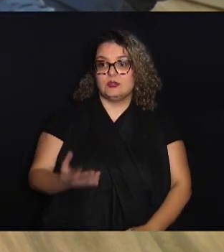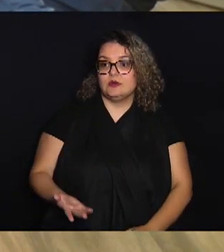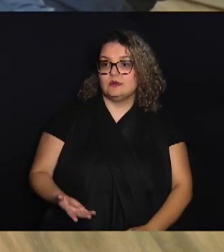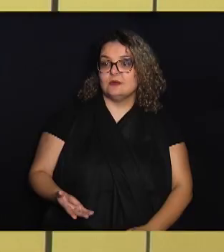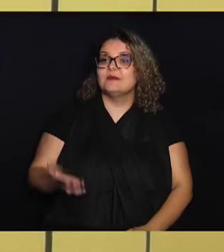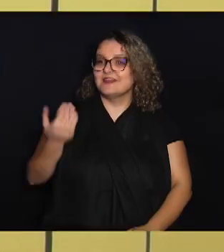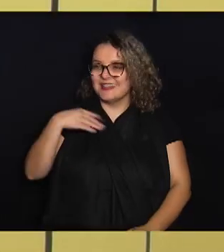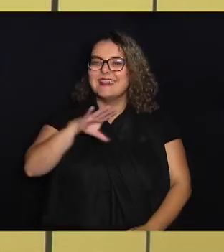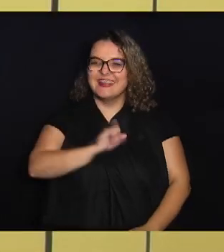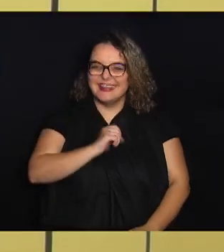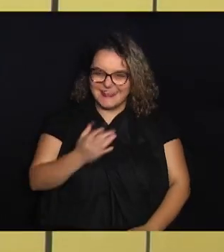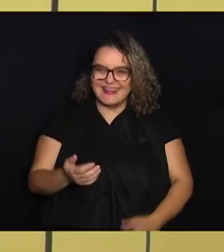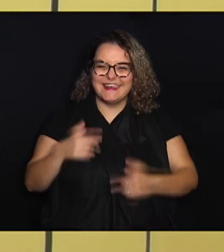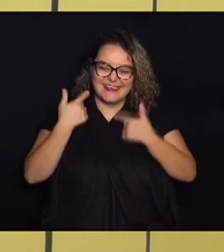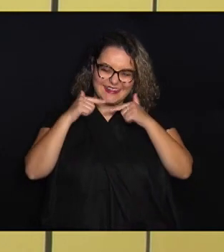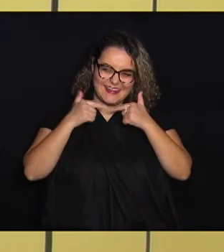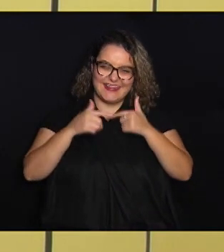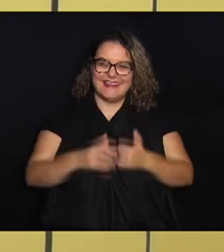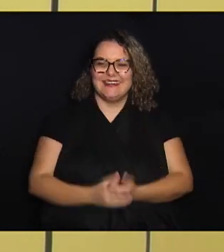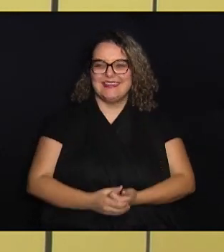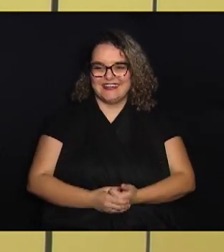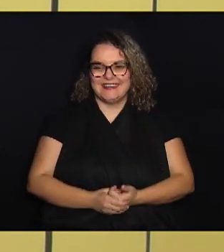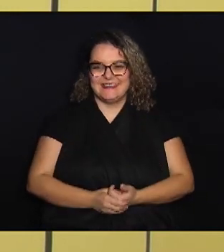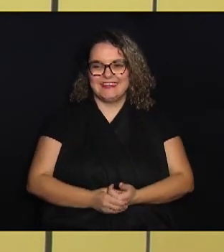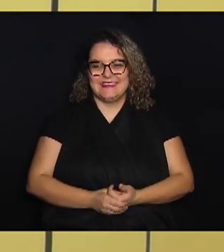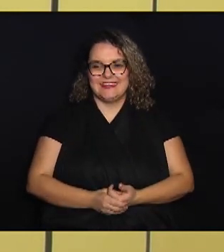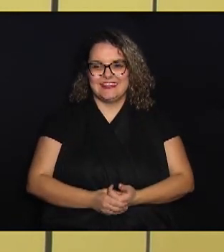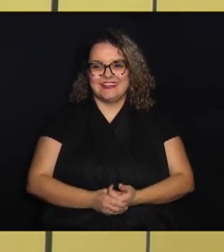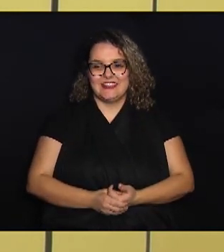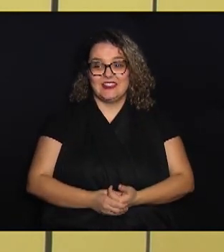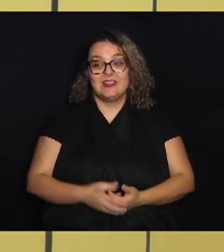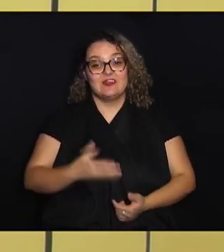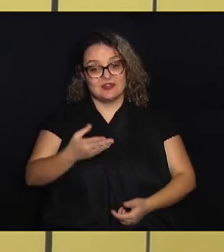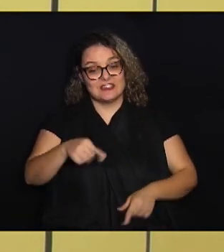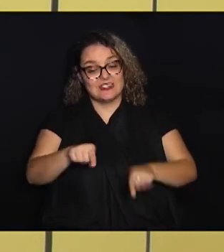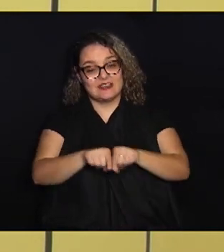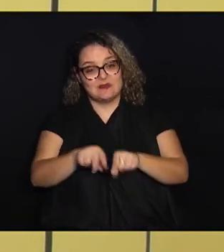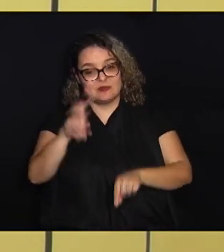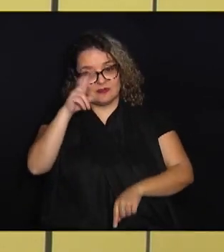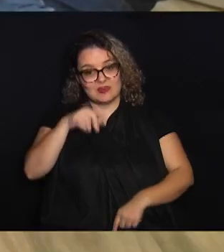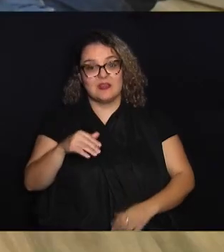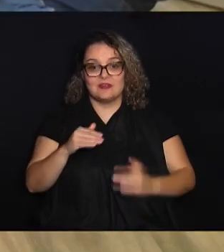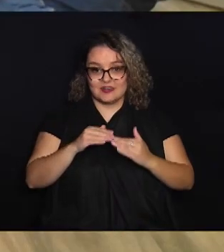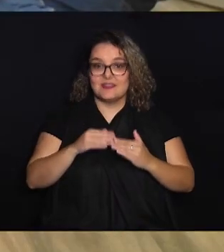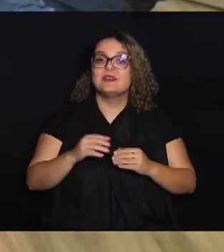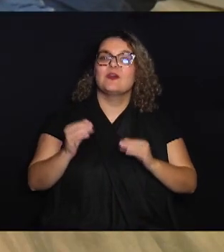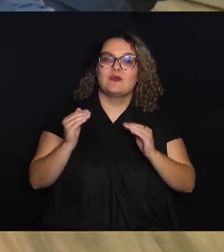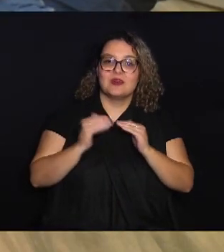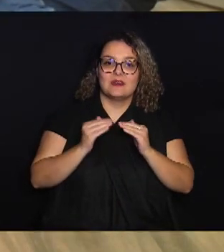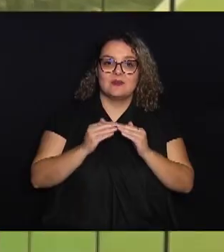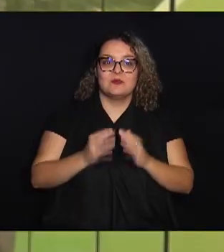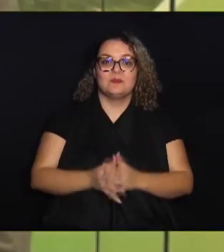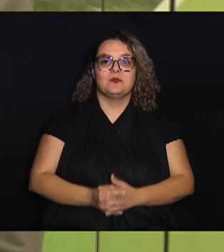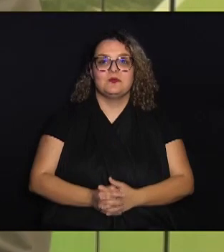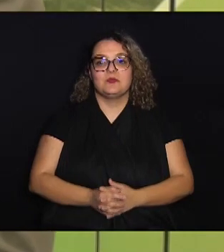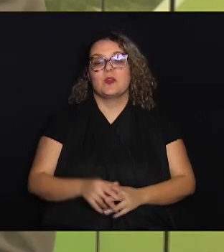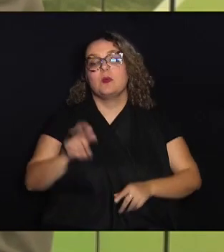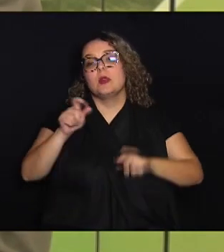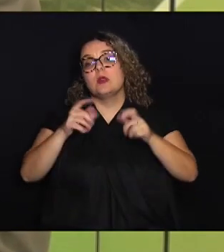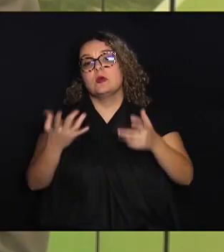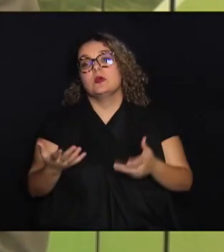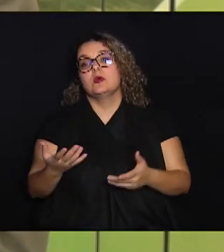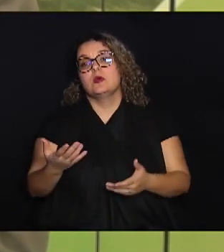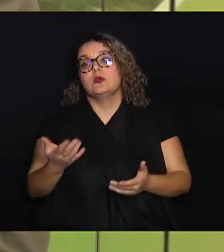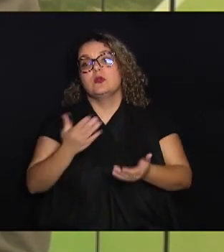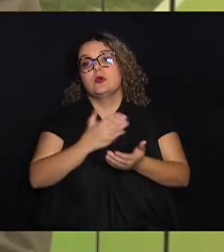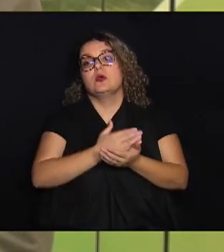Eu gosto. E você também com mais histórias. Combinado, Irene? Combinado. Bom, é isso aí, pessoal.